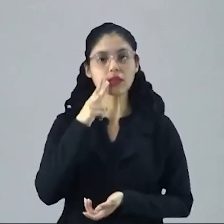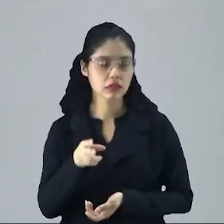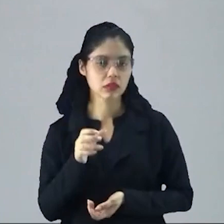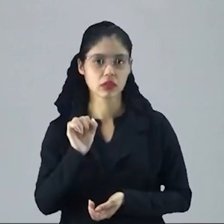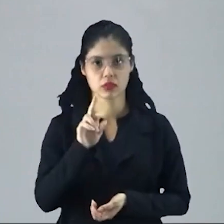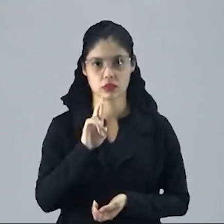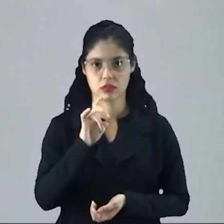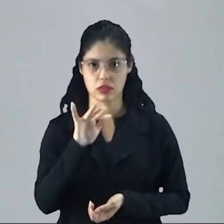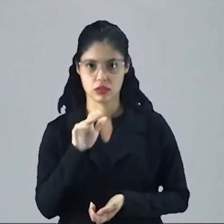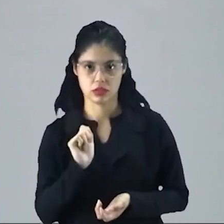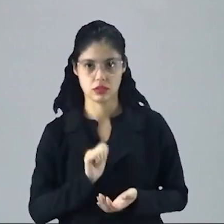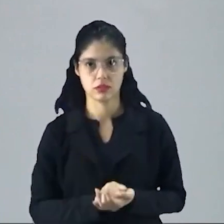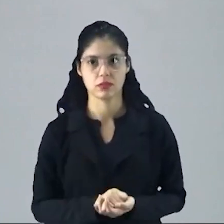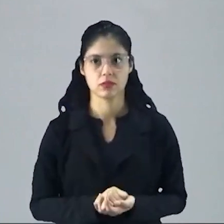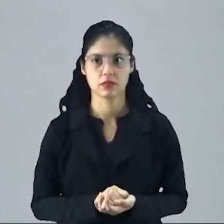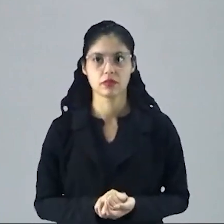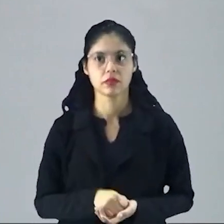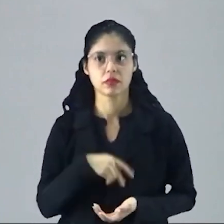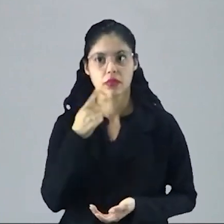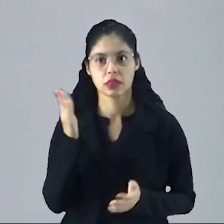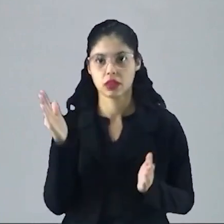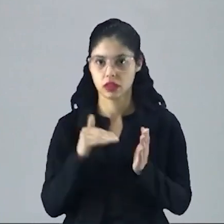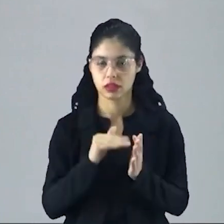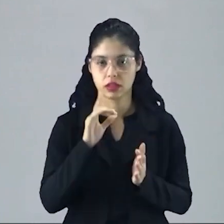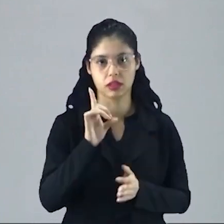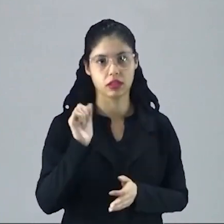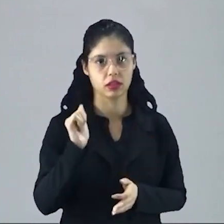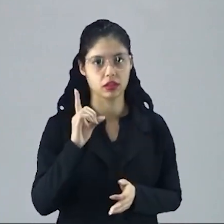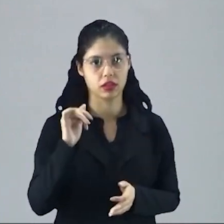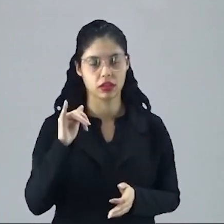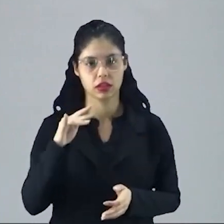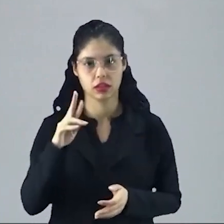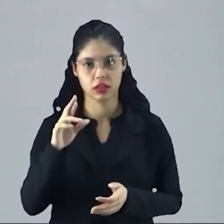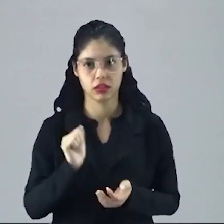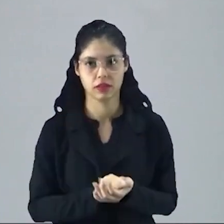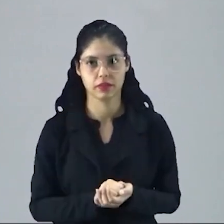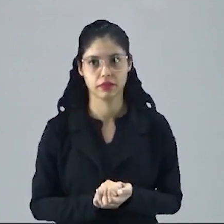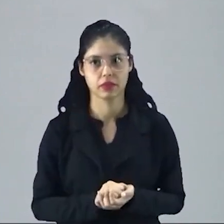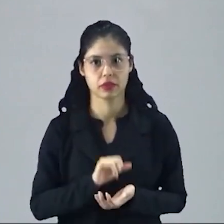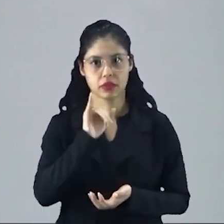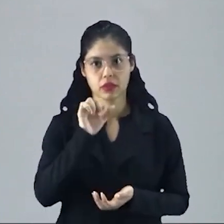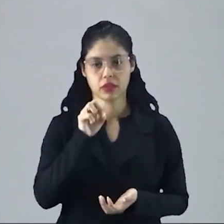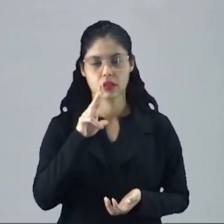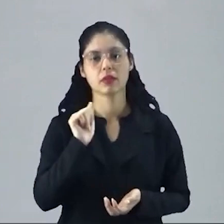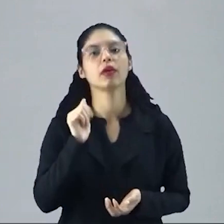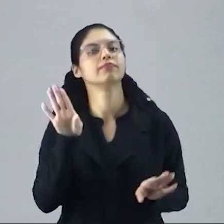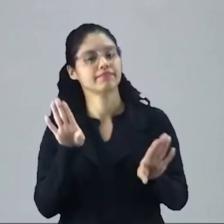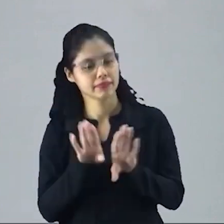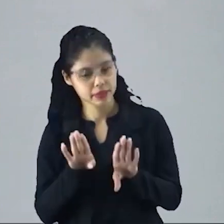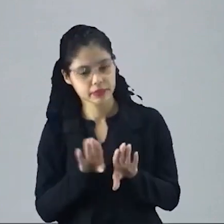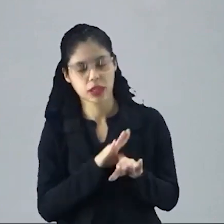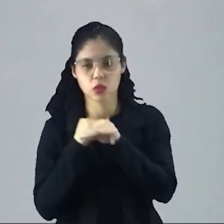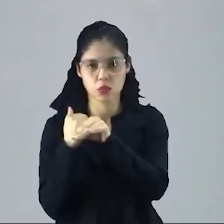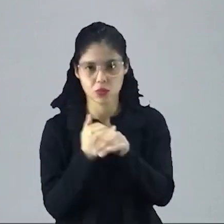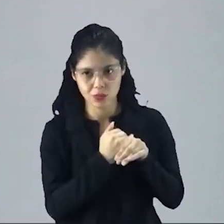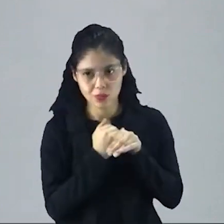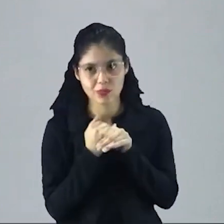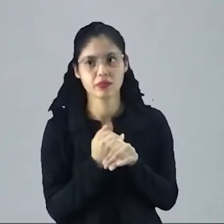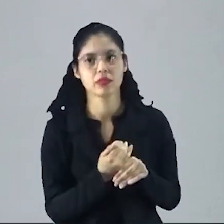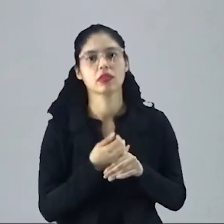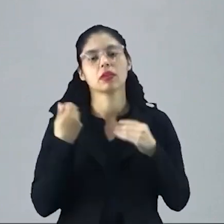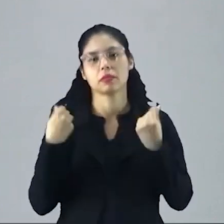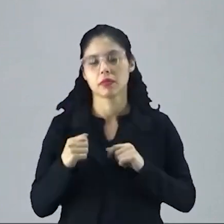que é surrealista, outras você vai dizer até que é dadaísta. Ismael Neri é a mesma coisa. Então, você tem